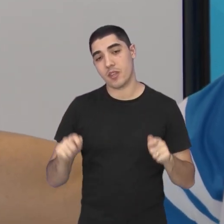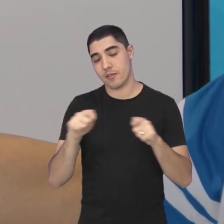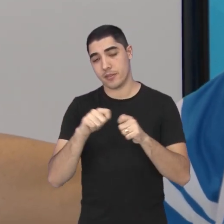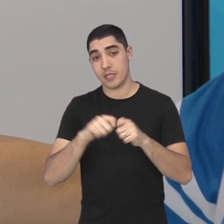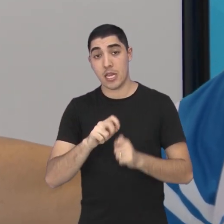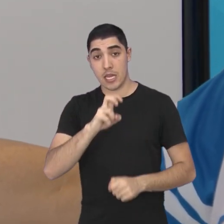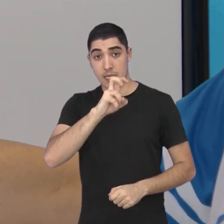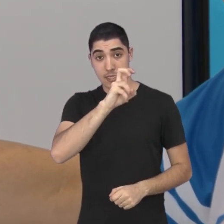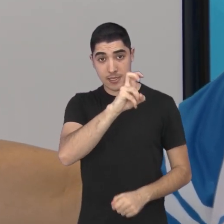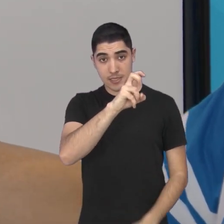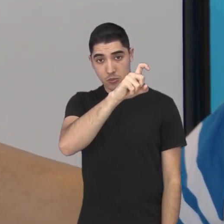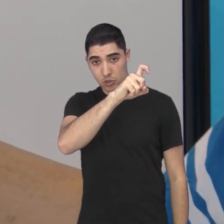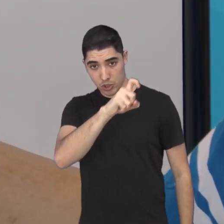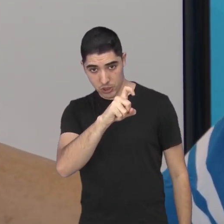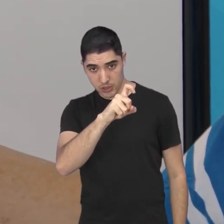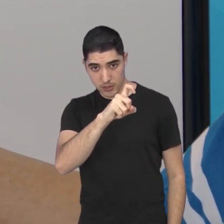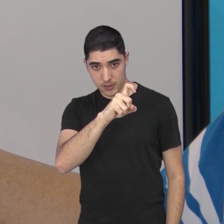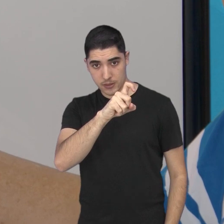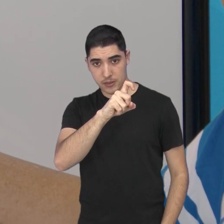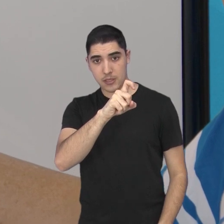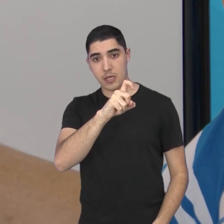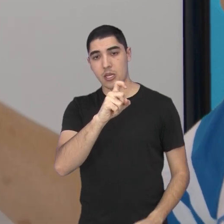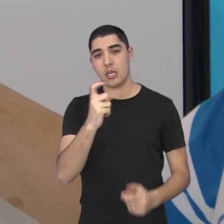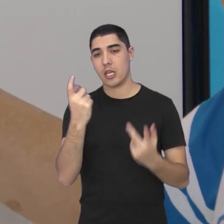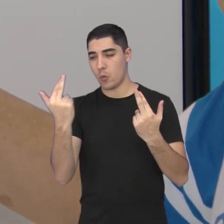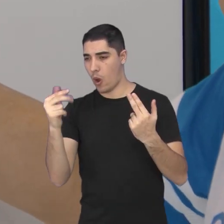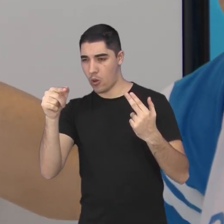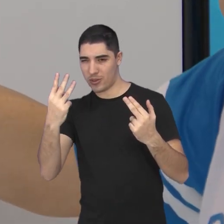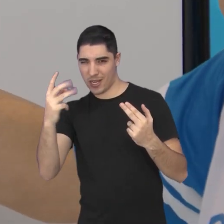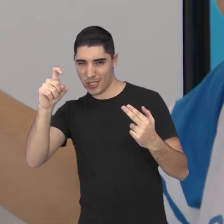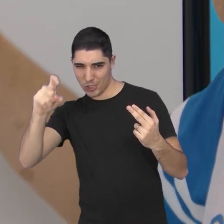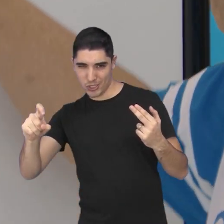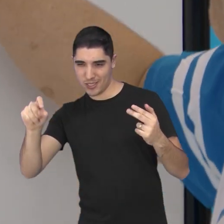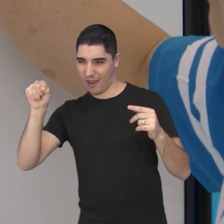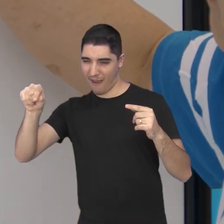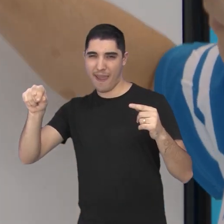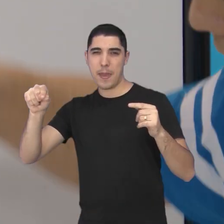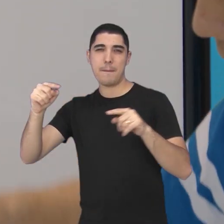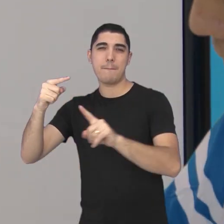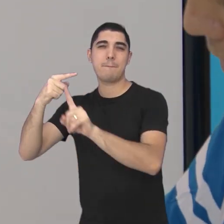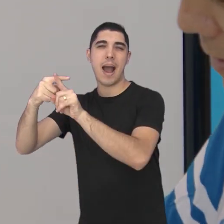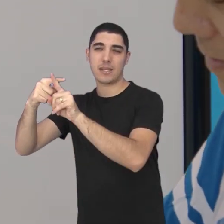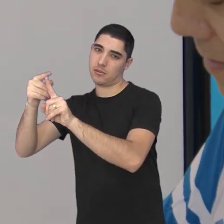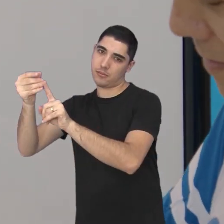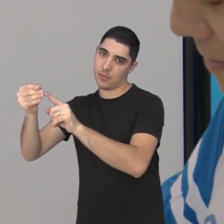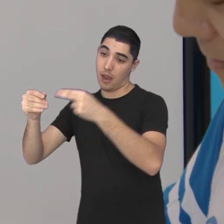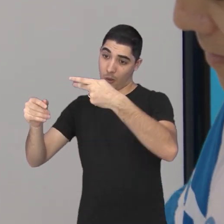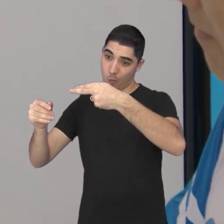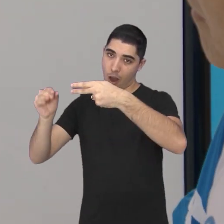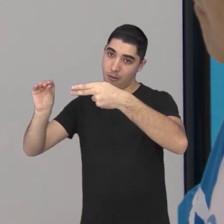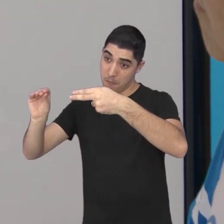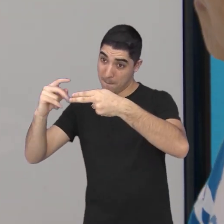ó. 5x com esse 3x aqui, que vai passar para cá com o trocador de sinal.